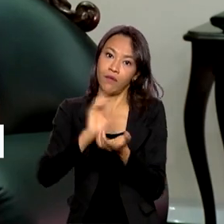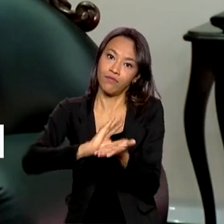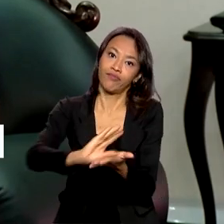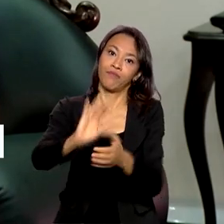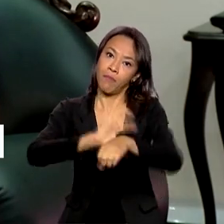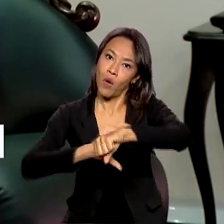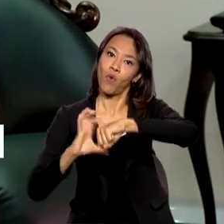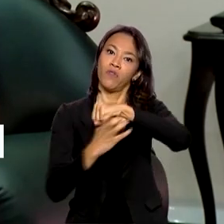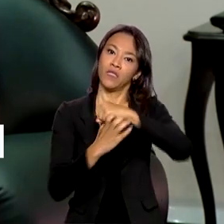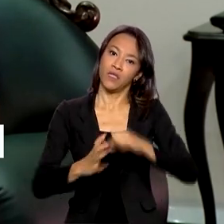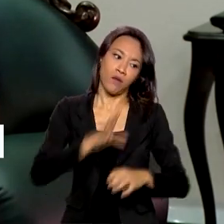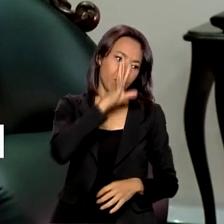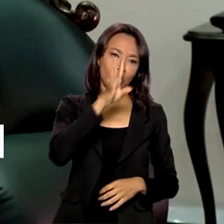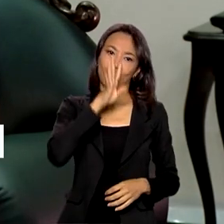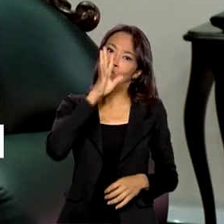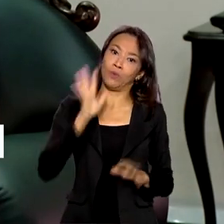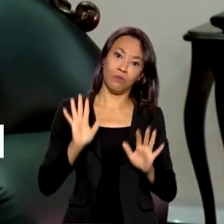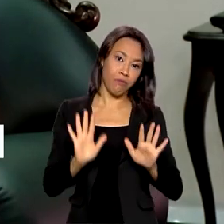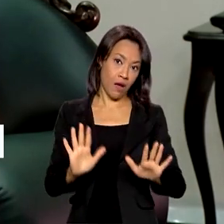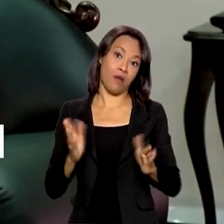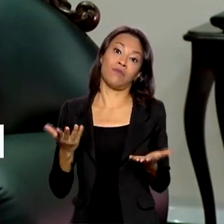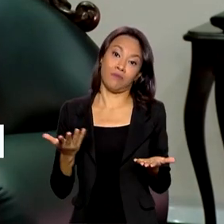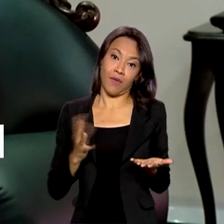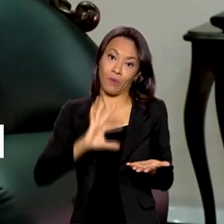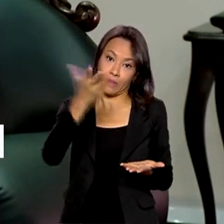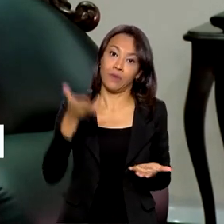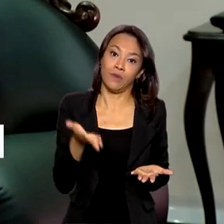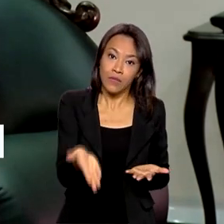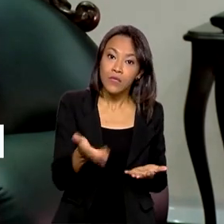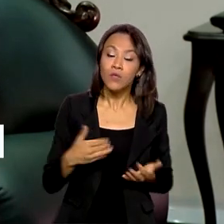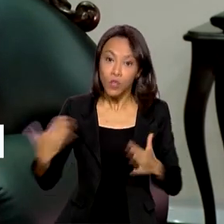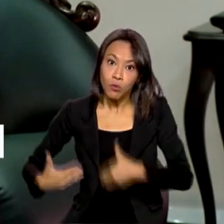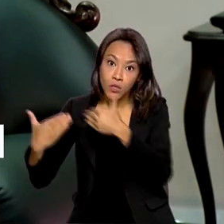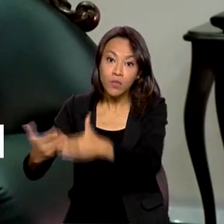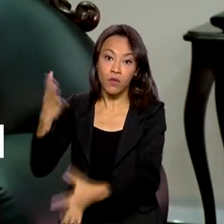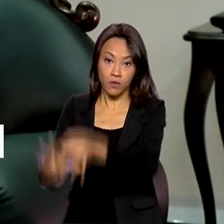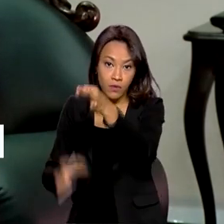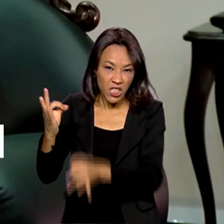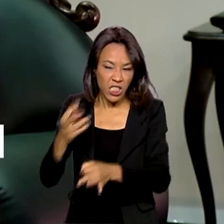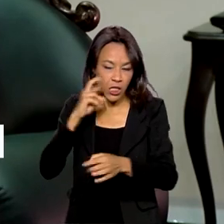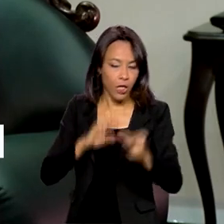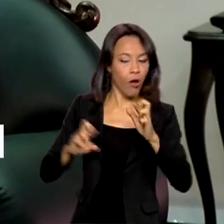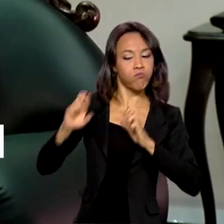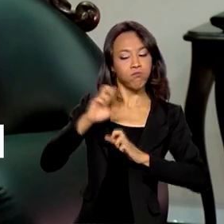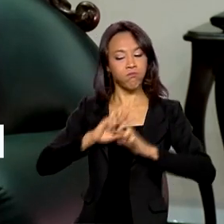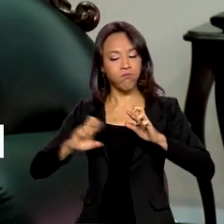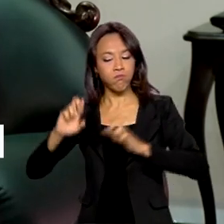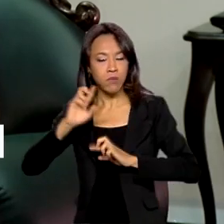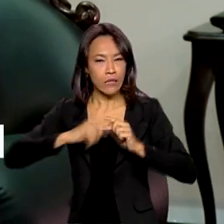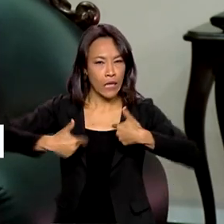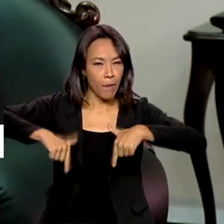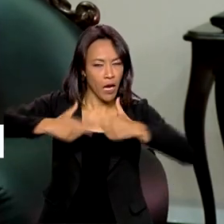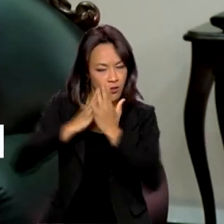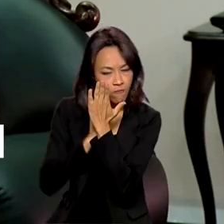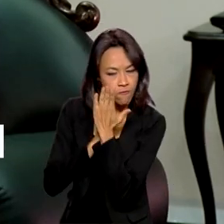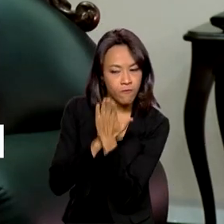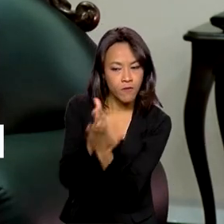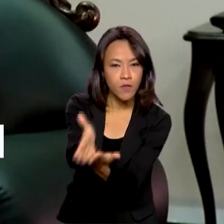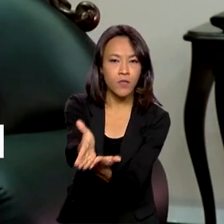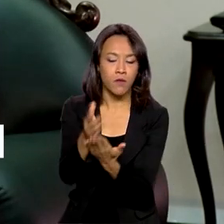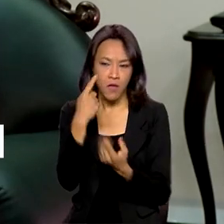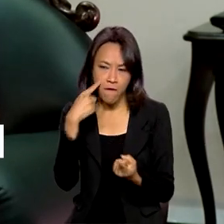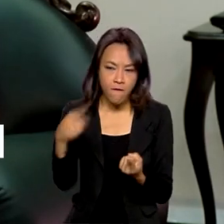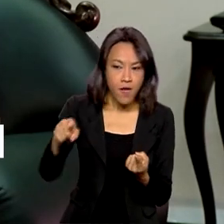quando surdo mas o Ministério da Justiça através da Polícia Federal Tem trabalhado muito firme nisso no sentido de cumprir essas